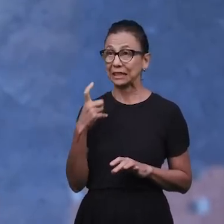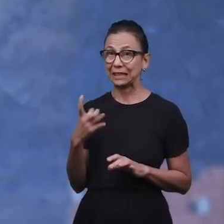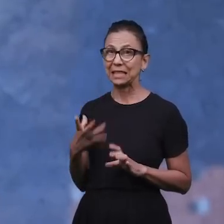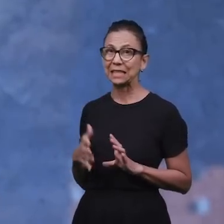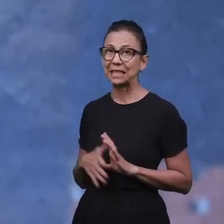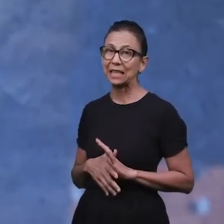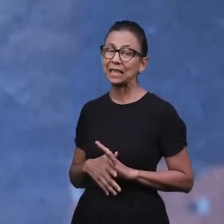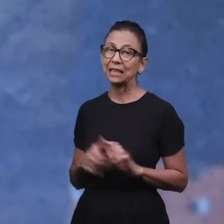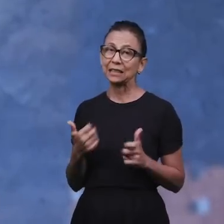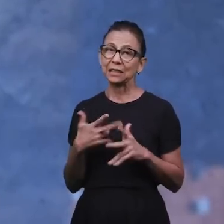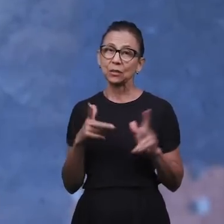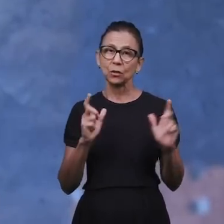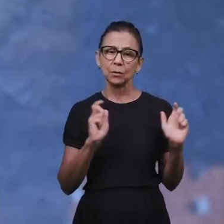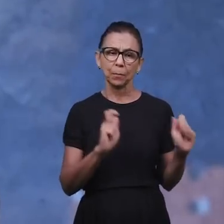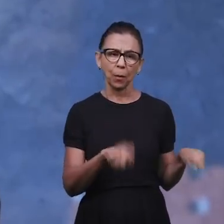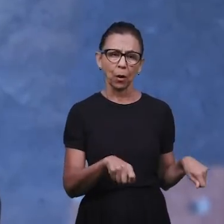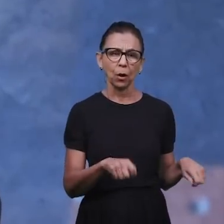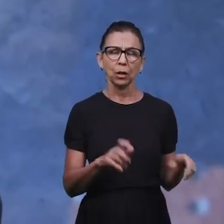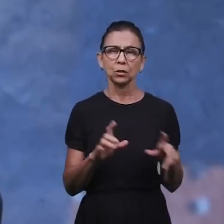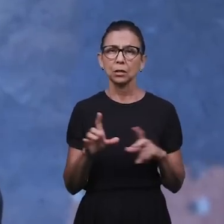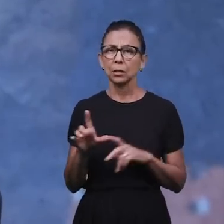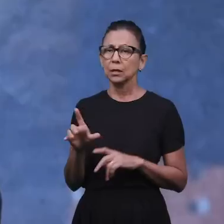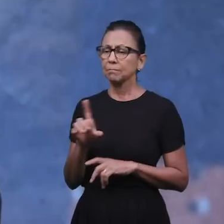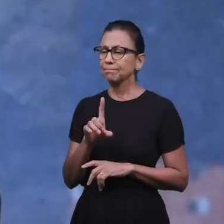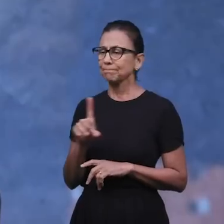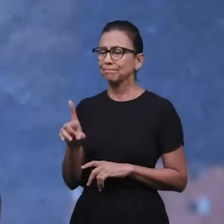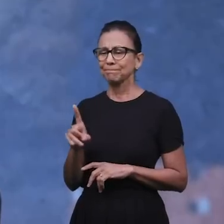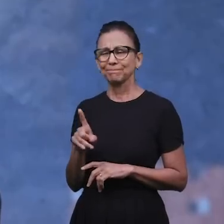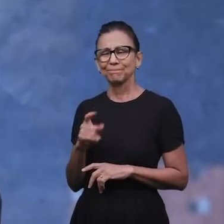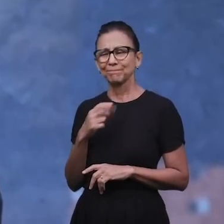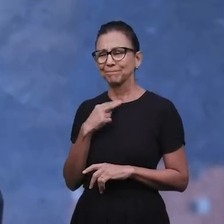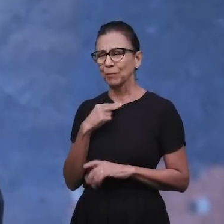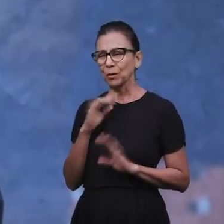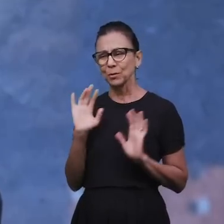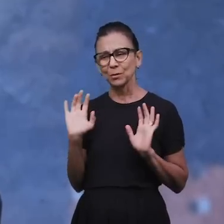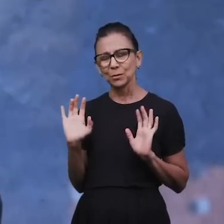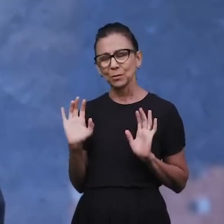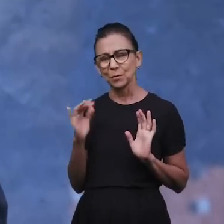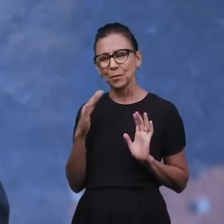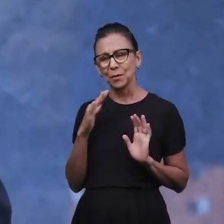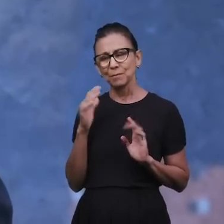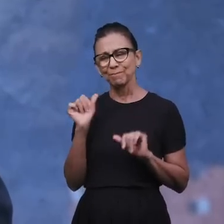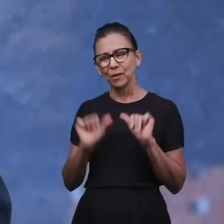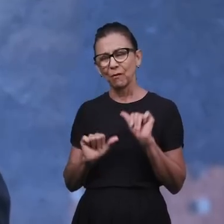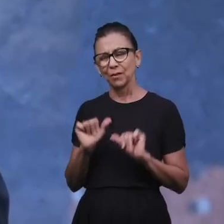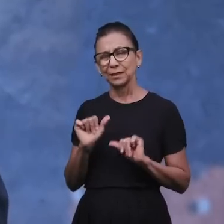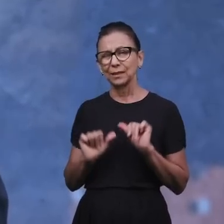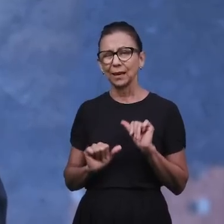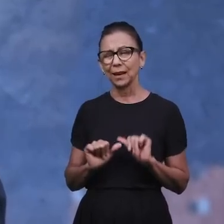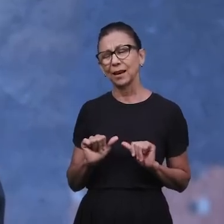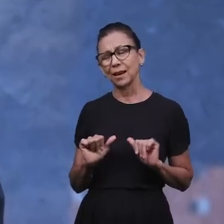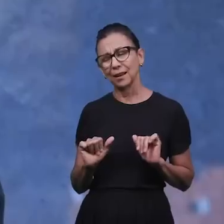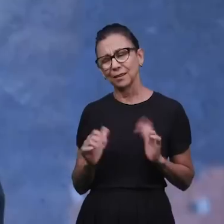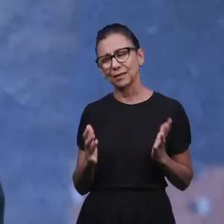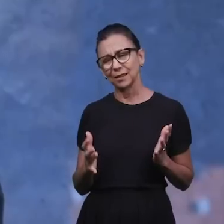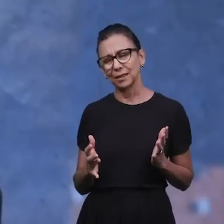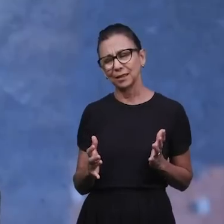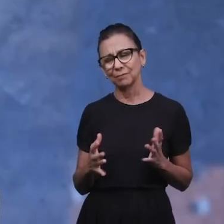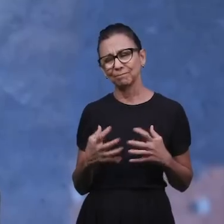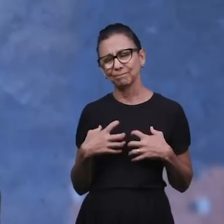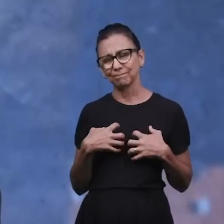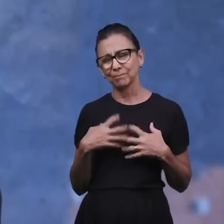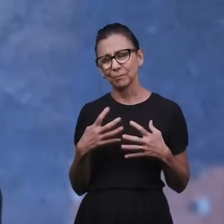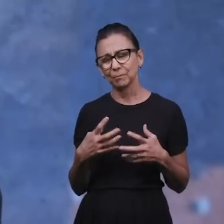de fazer algumas coisas, não porque aquilo seja ilícito, mas porque aquilo pode